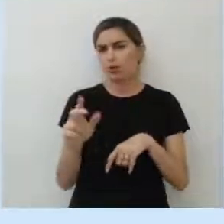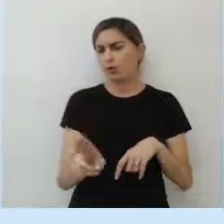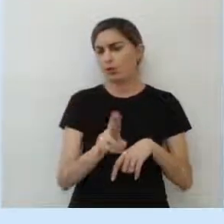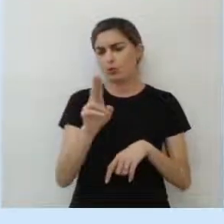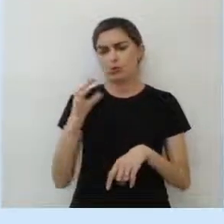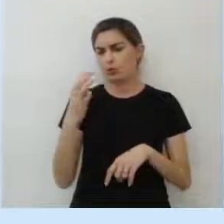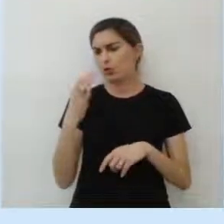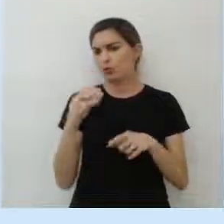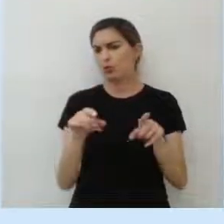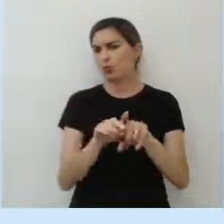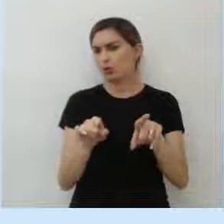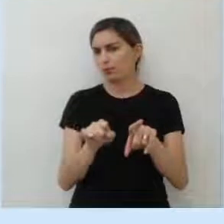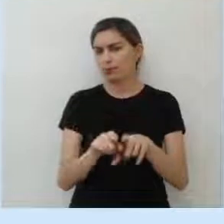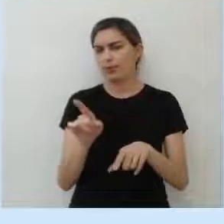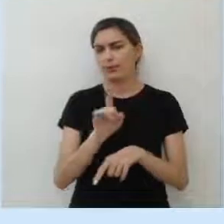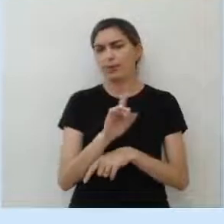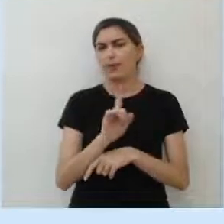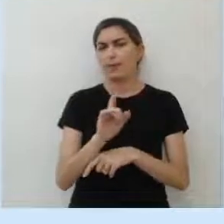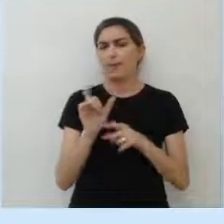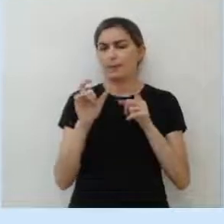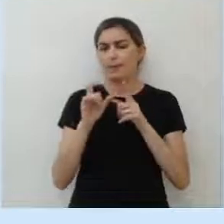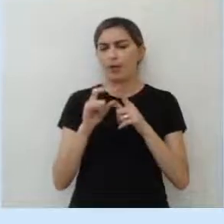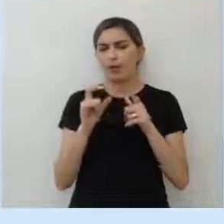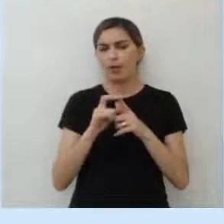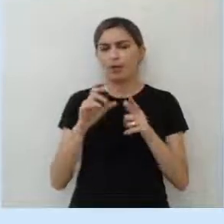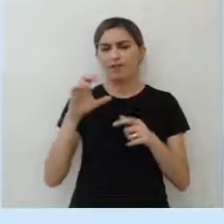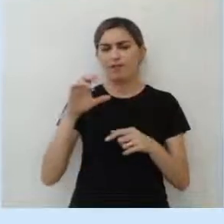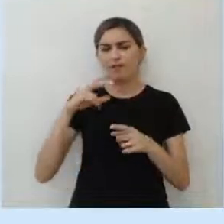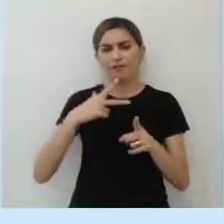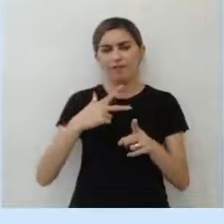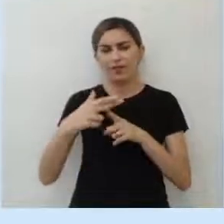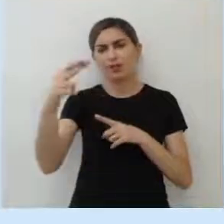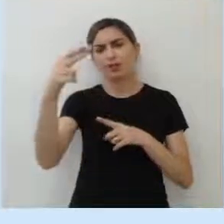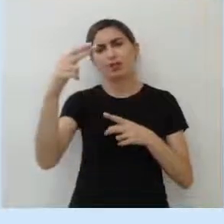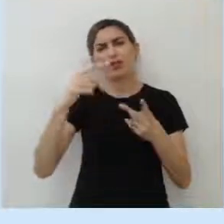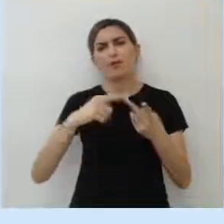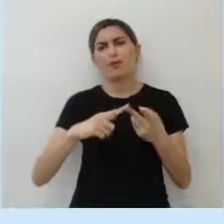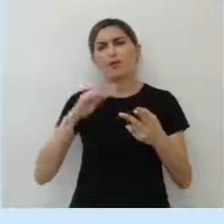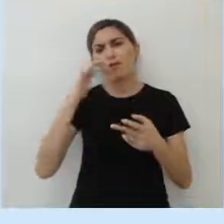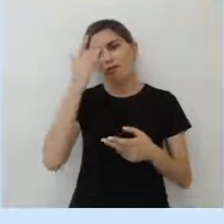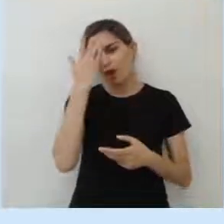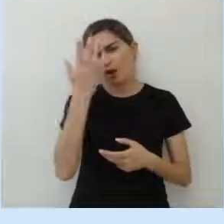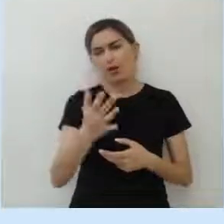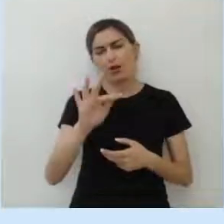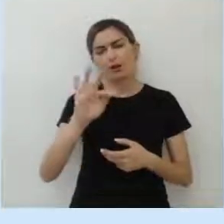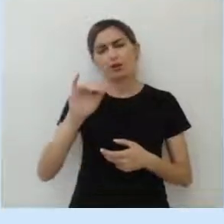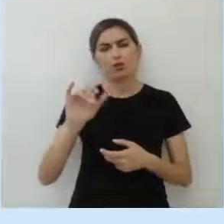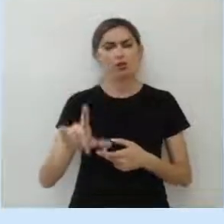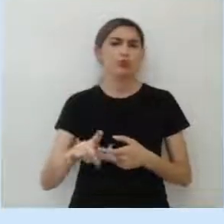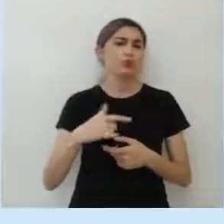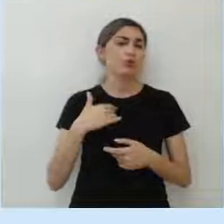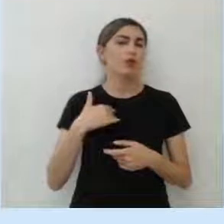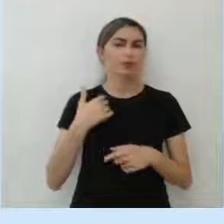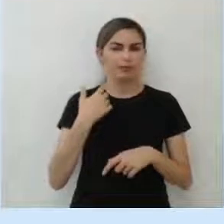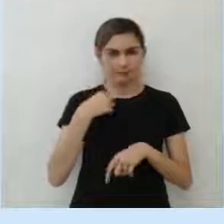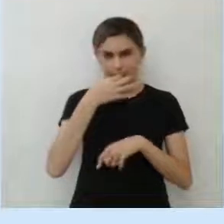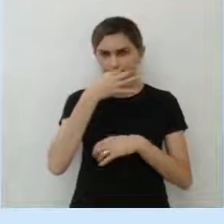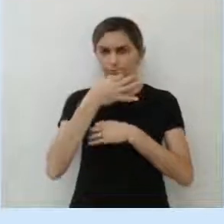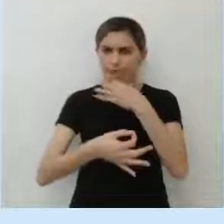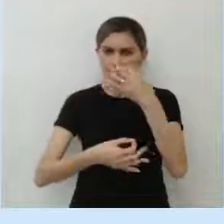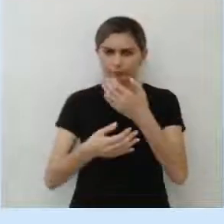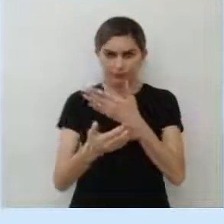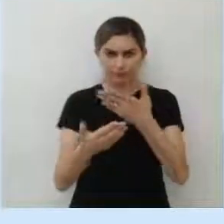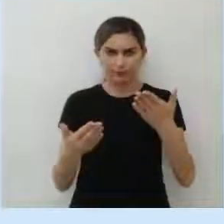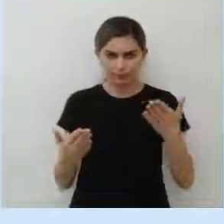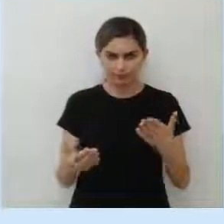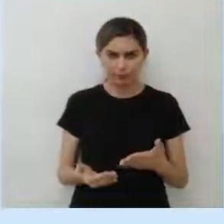do C cedilha também. A palavra vencer, a palavra fácil, certo? Então, fica aí essa dica para